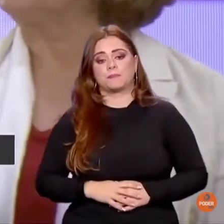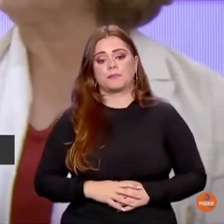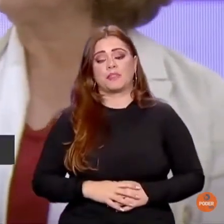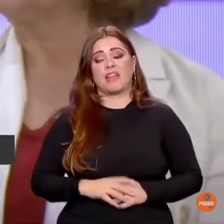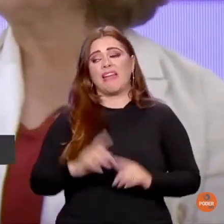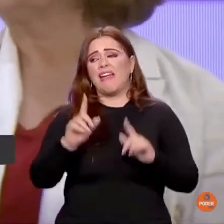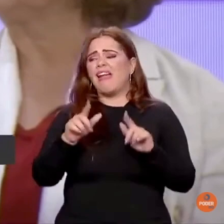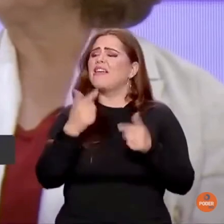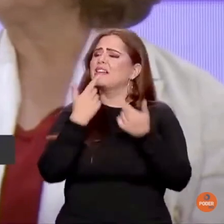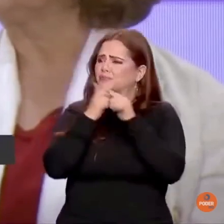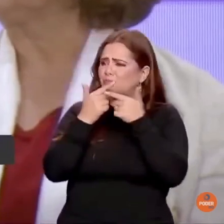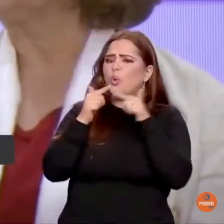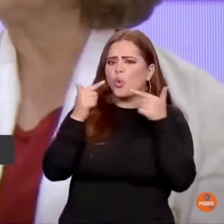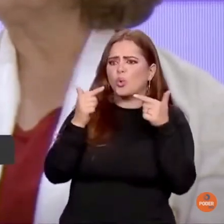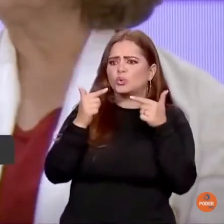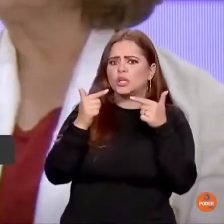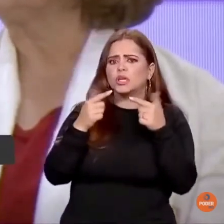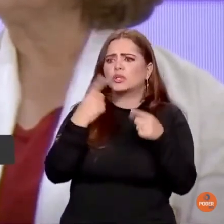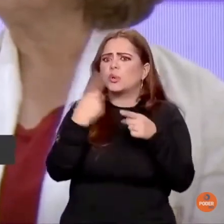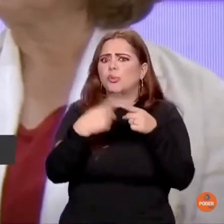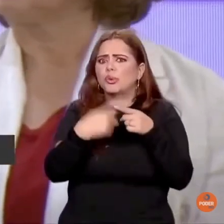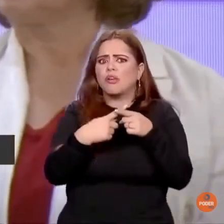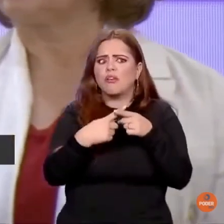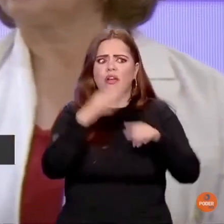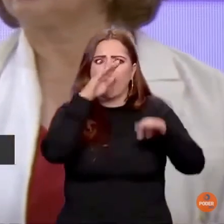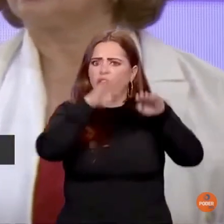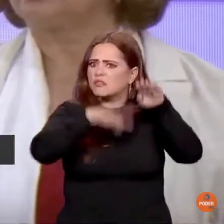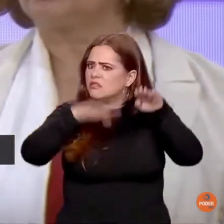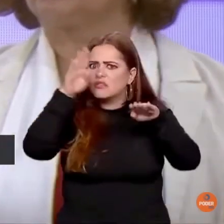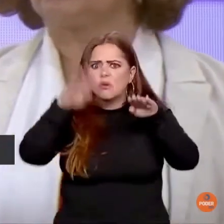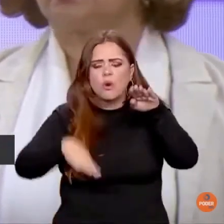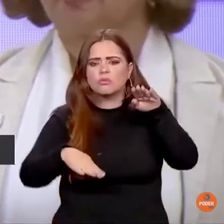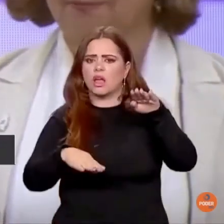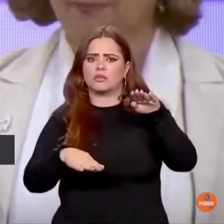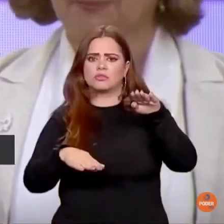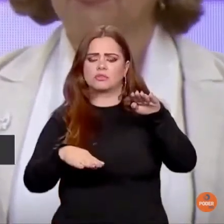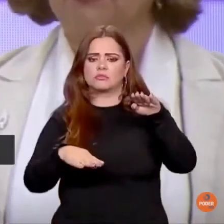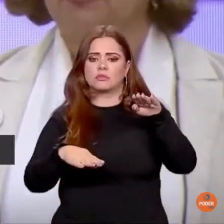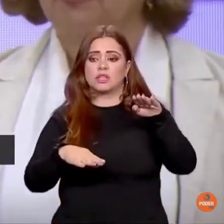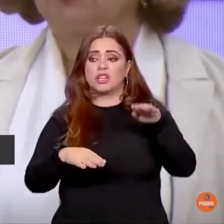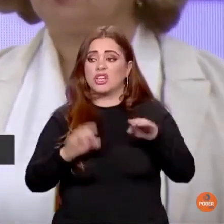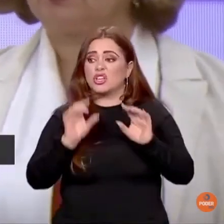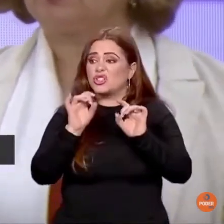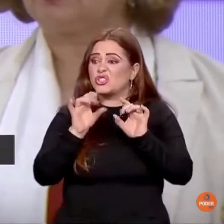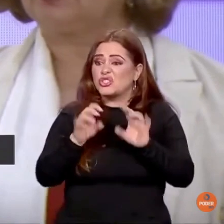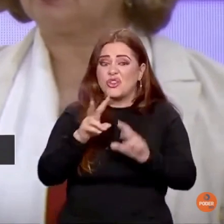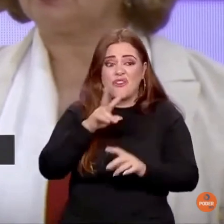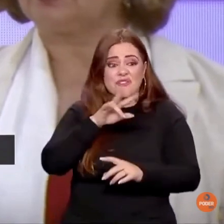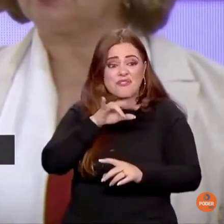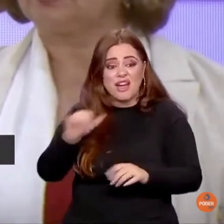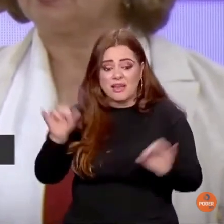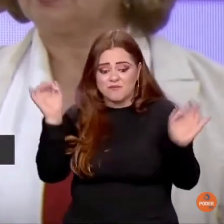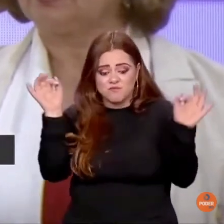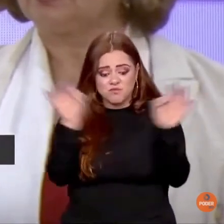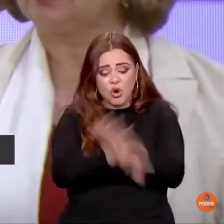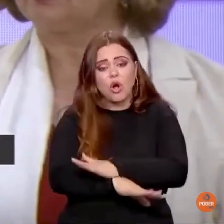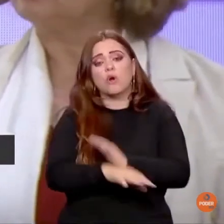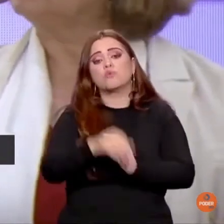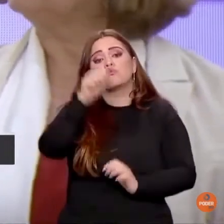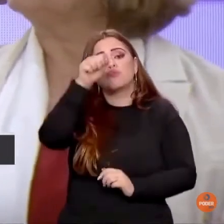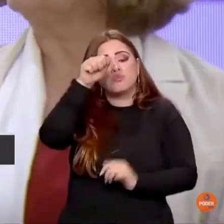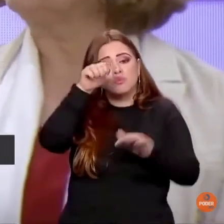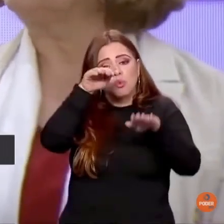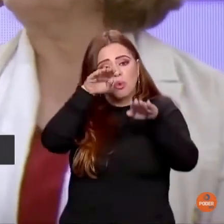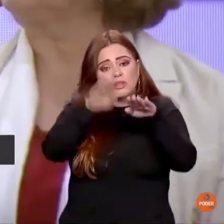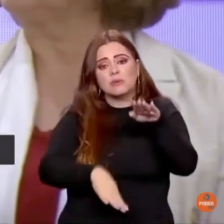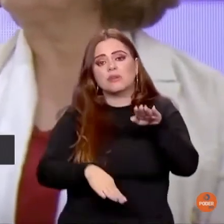É muito engraçado a questão da desigualdade. Eu acho que a gente só vai acabar com a desigualdade o dia